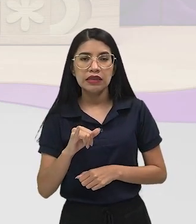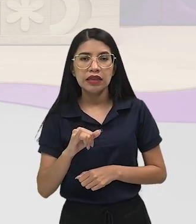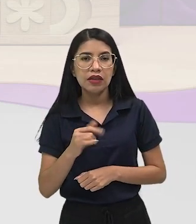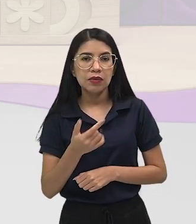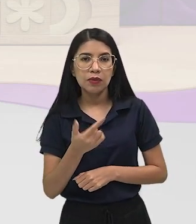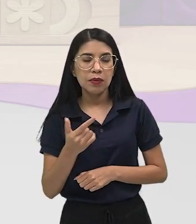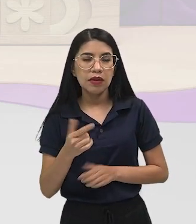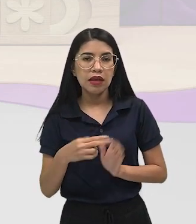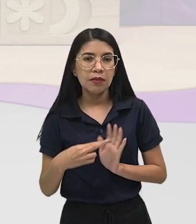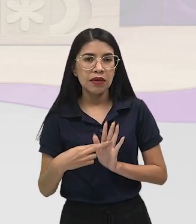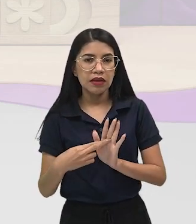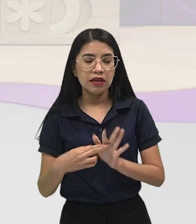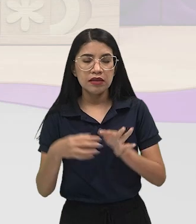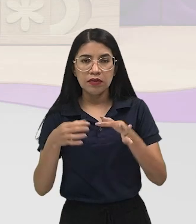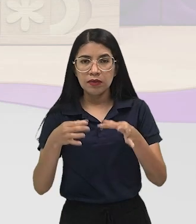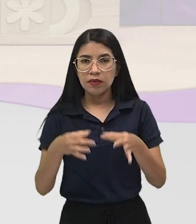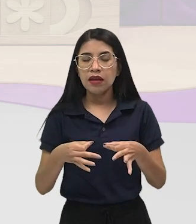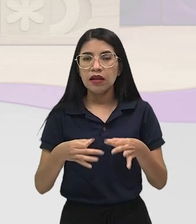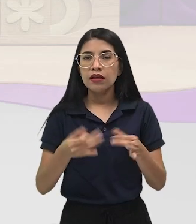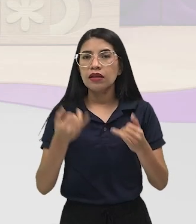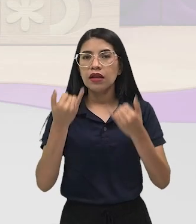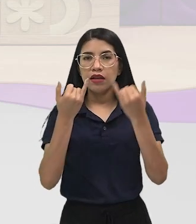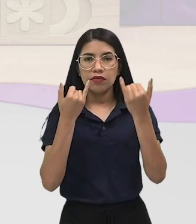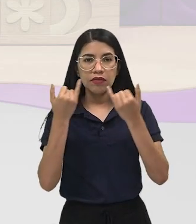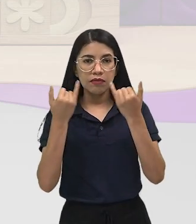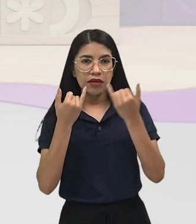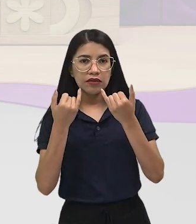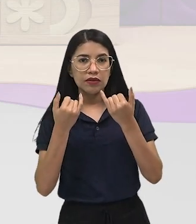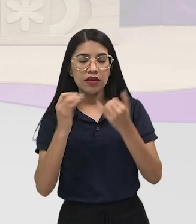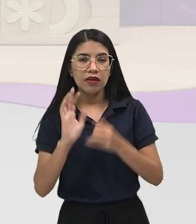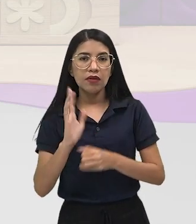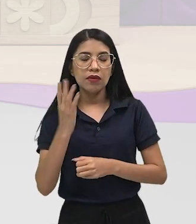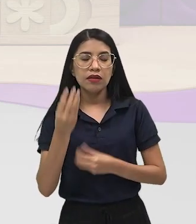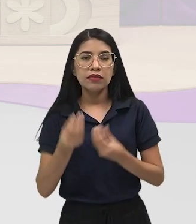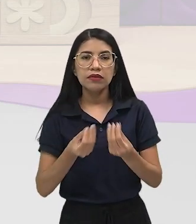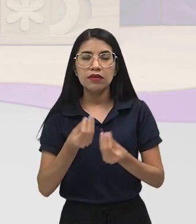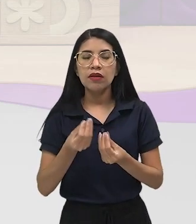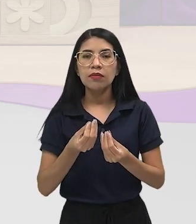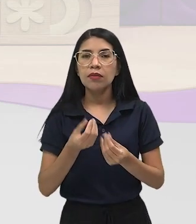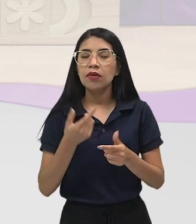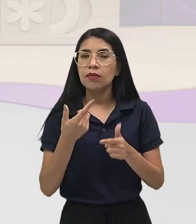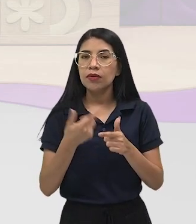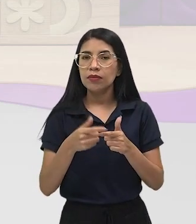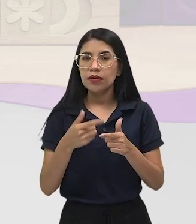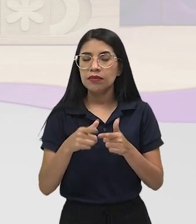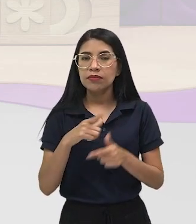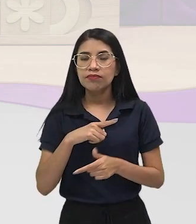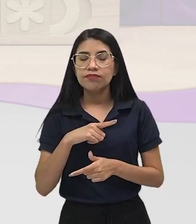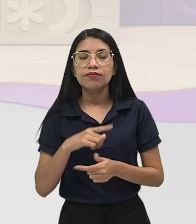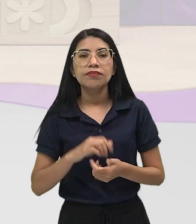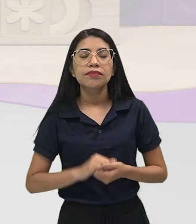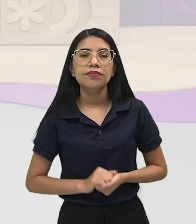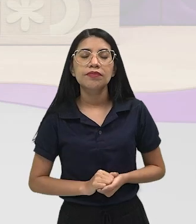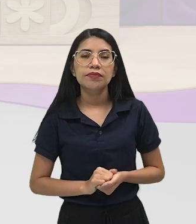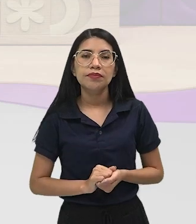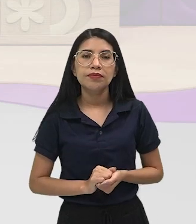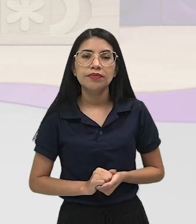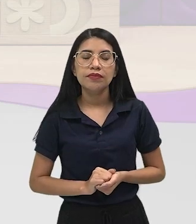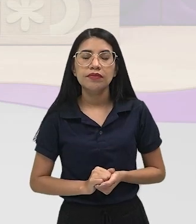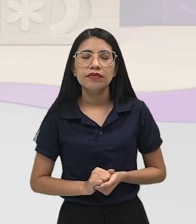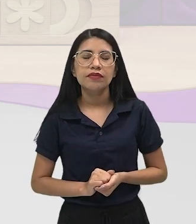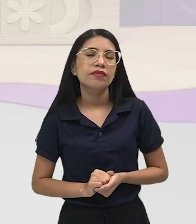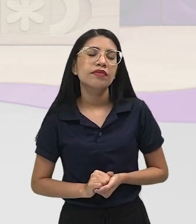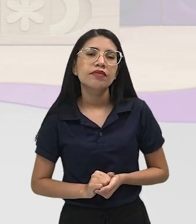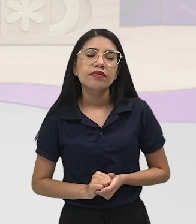seja representativa, as informações da pesquisa podem ser comprometidas. Beleza? Então, veja